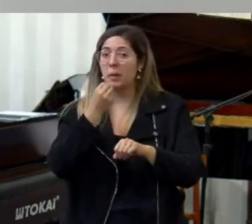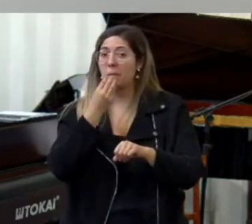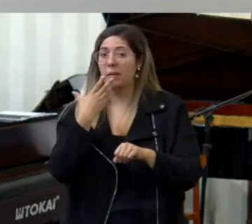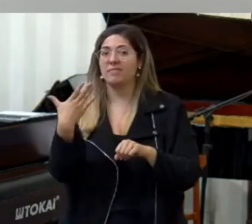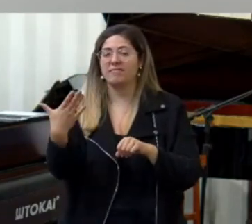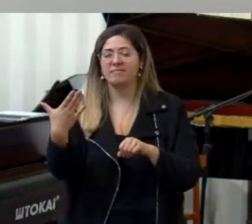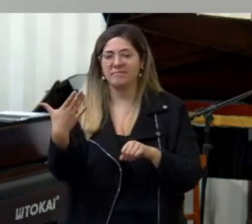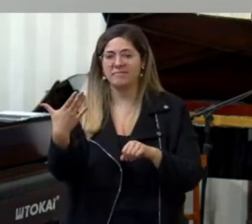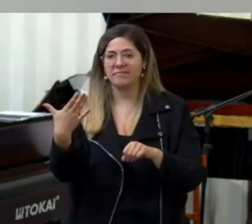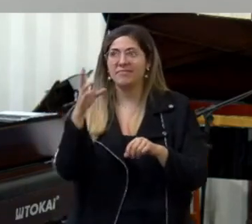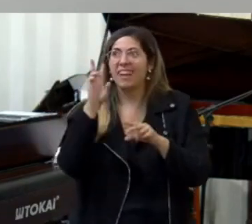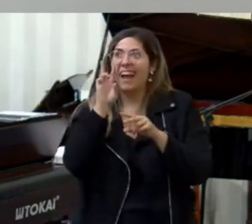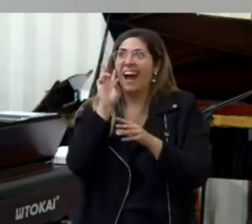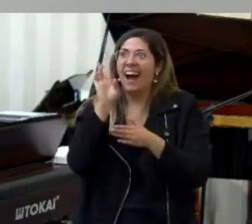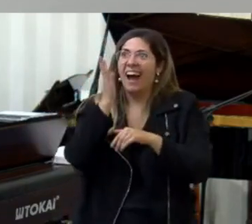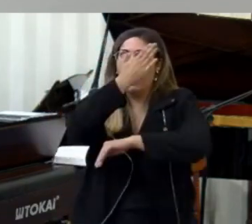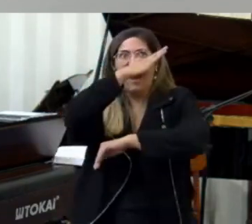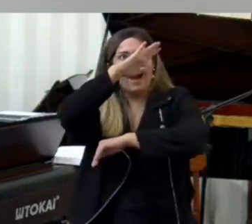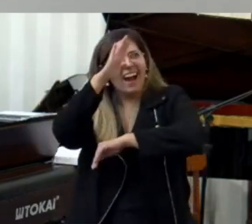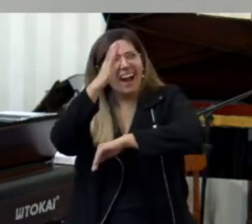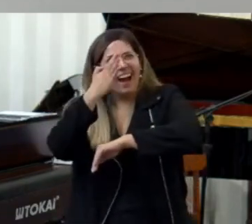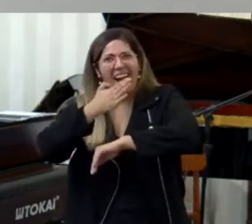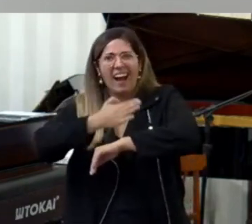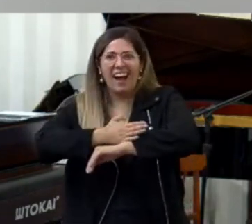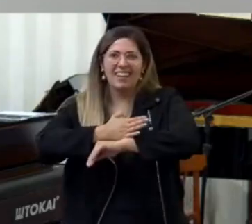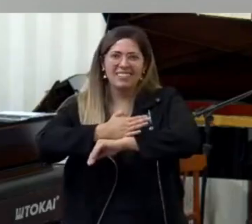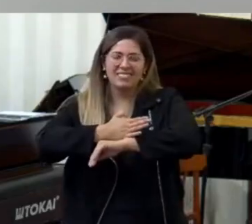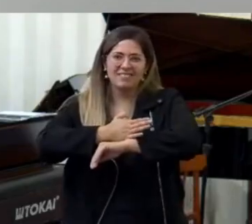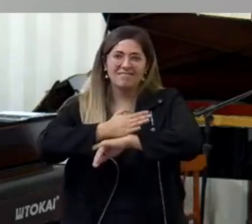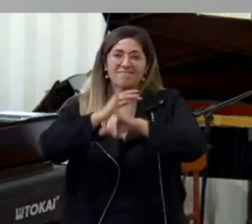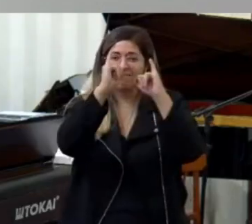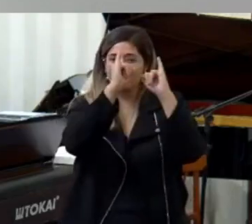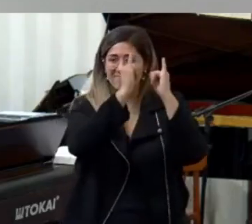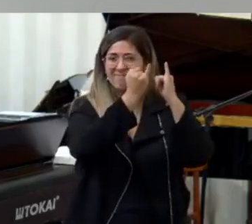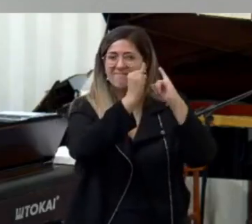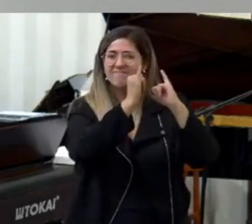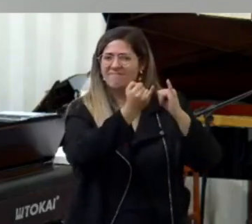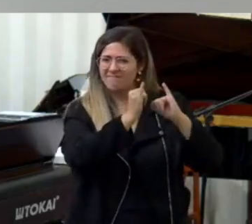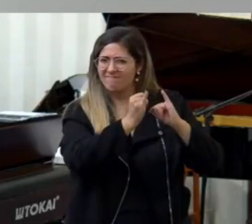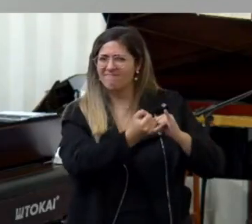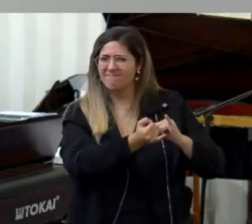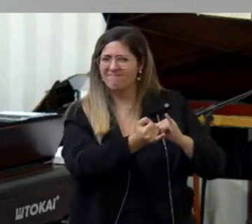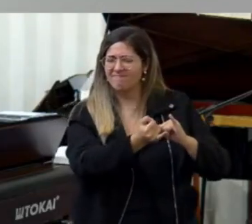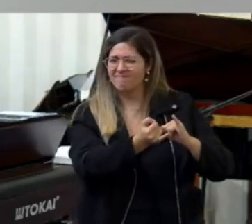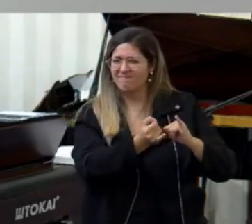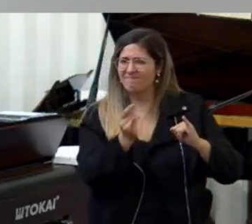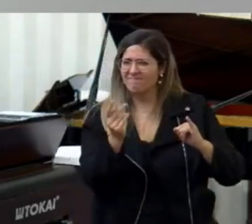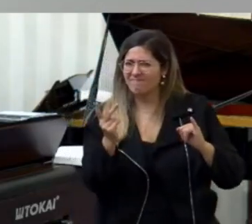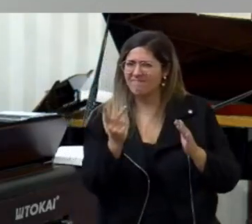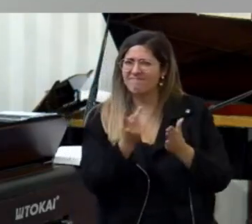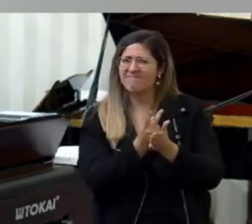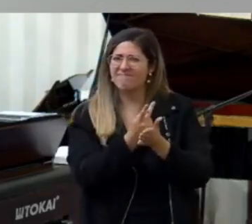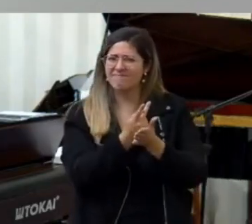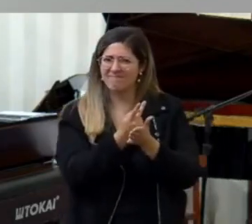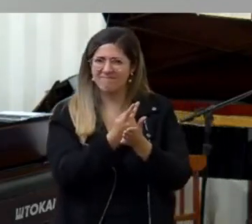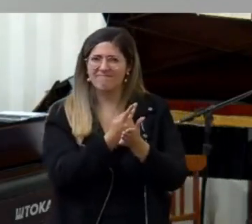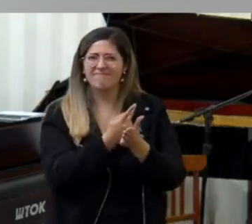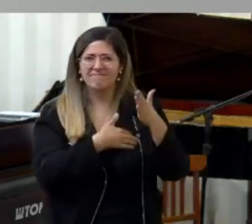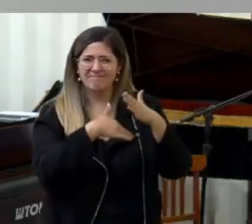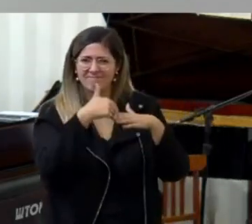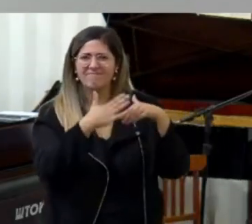bem, então eu vejo as montanhas cheias de ídolos. Então eu vejo pessoas falando com coisas que eles mesmos